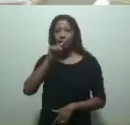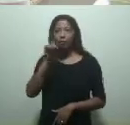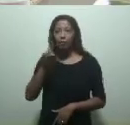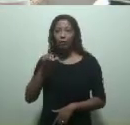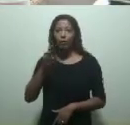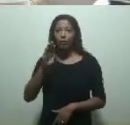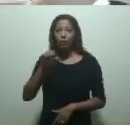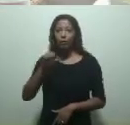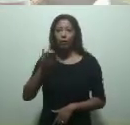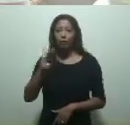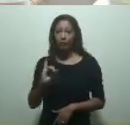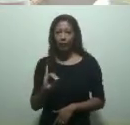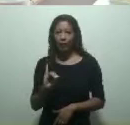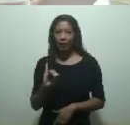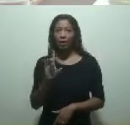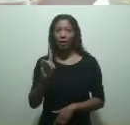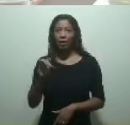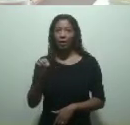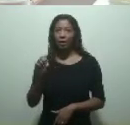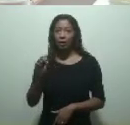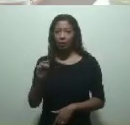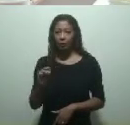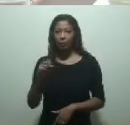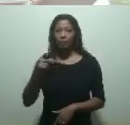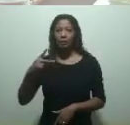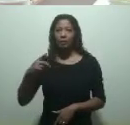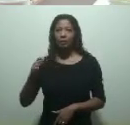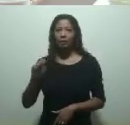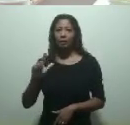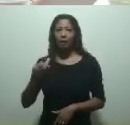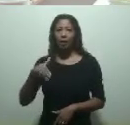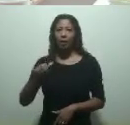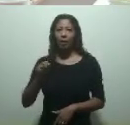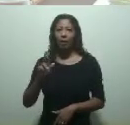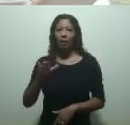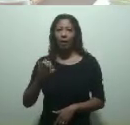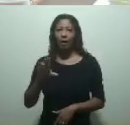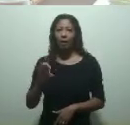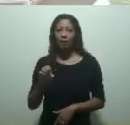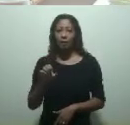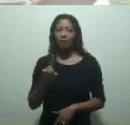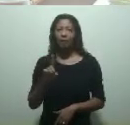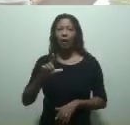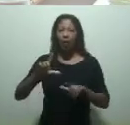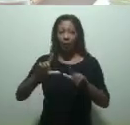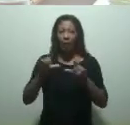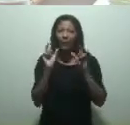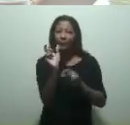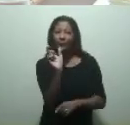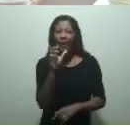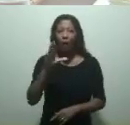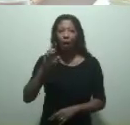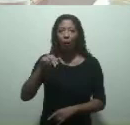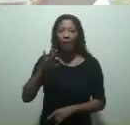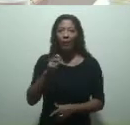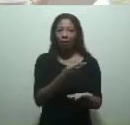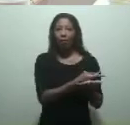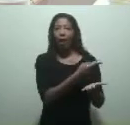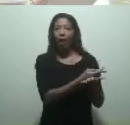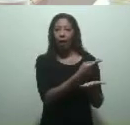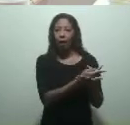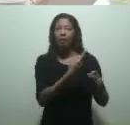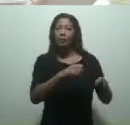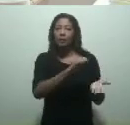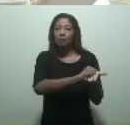Comanda, está errado aqui, senhor. Depois vamos fazer a correção. Encerrando o pequeno expediente, o